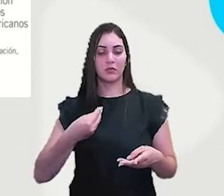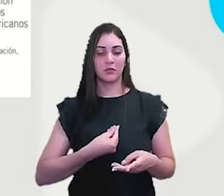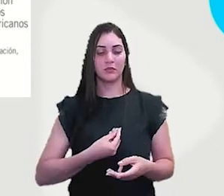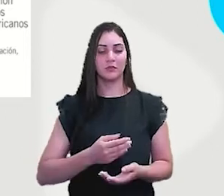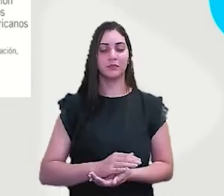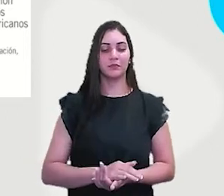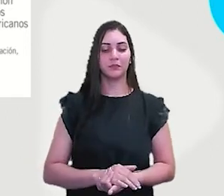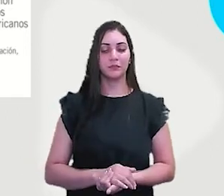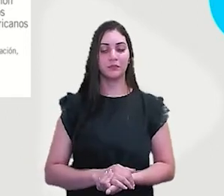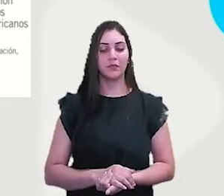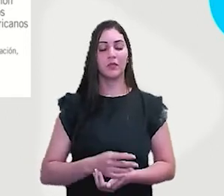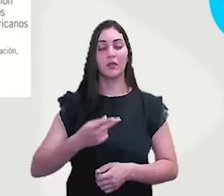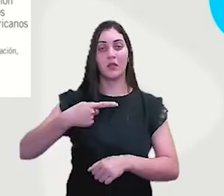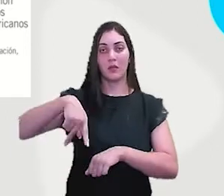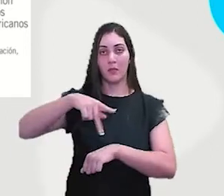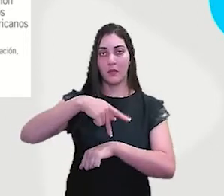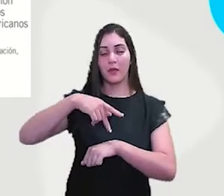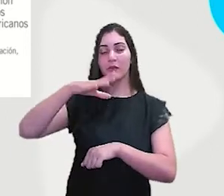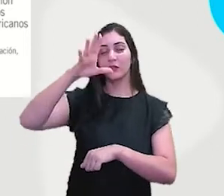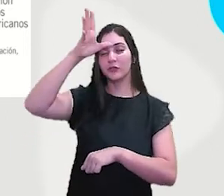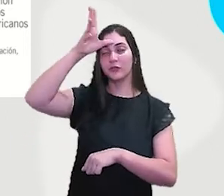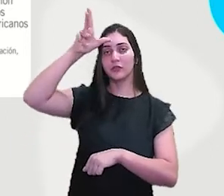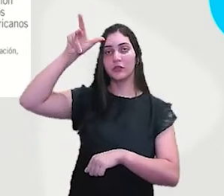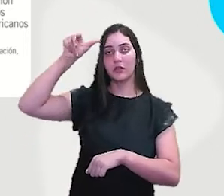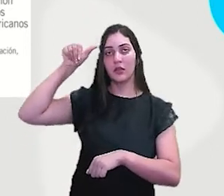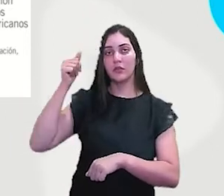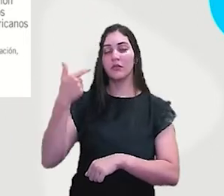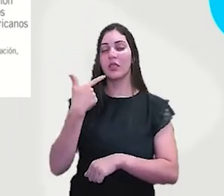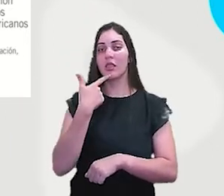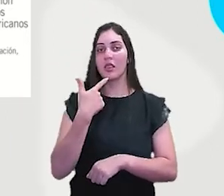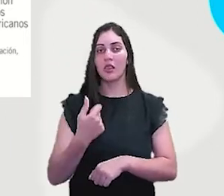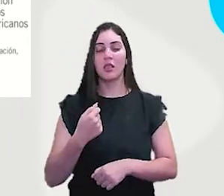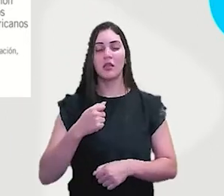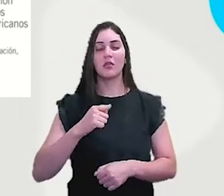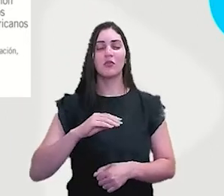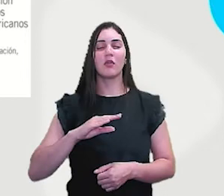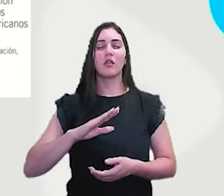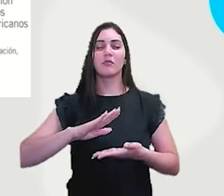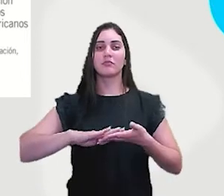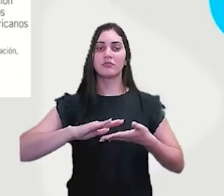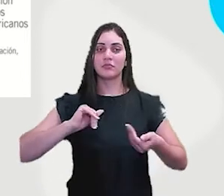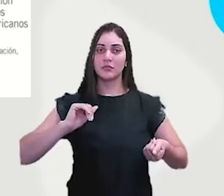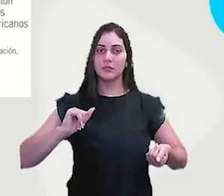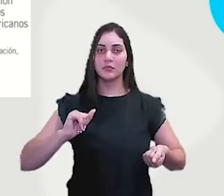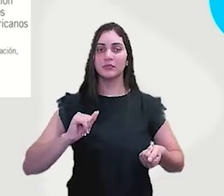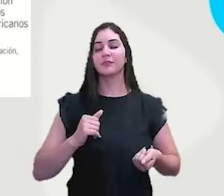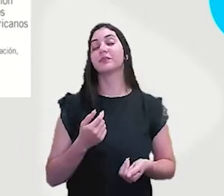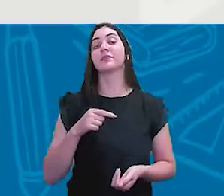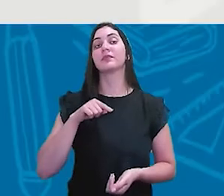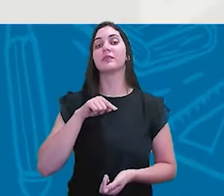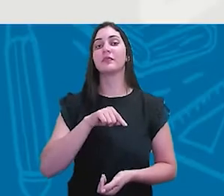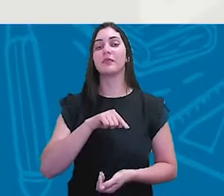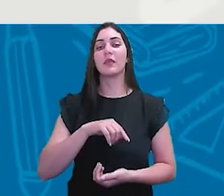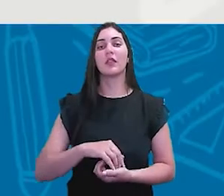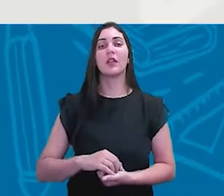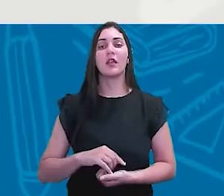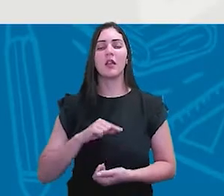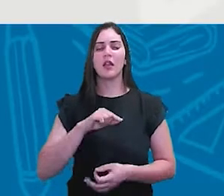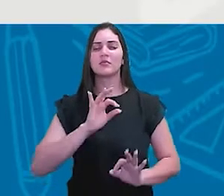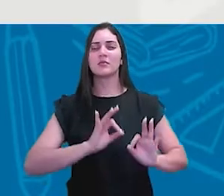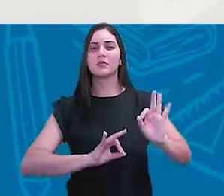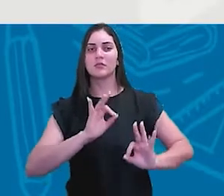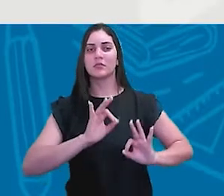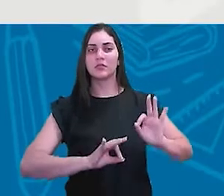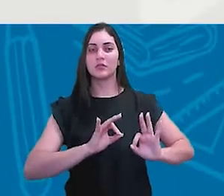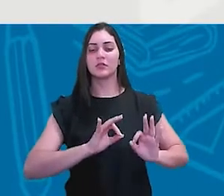Guiné Equatorial, país da África Ocidental de língua espanhola. Então, essa organização,